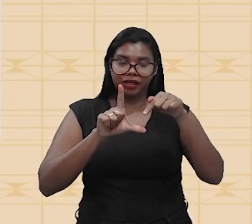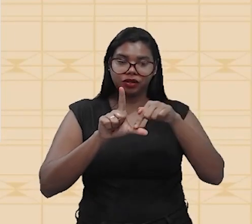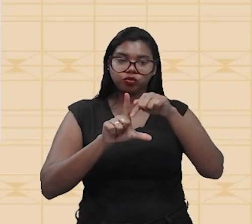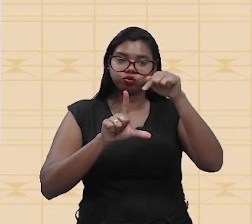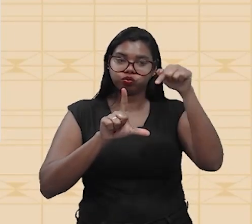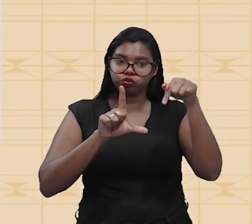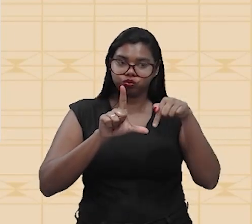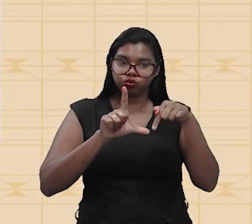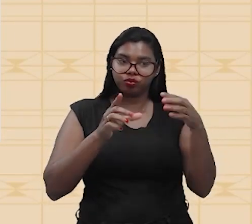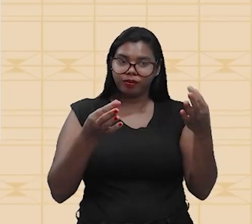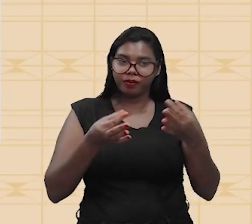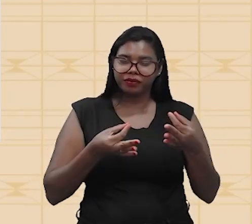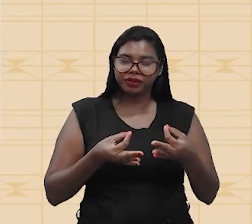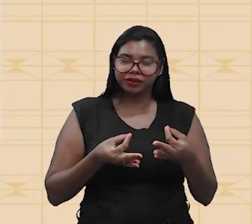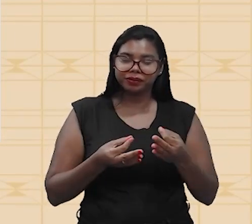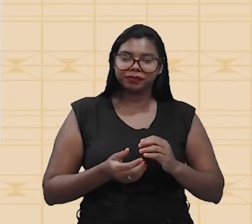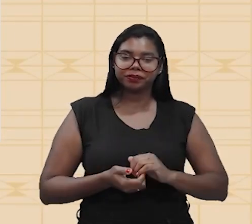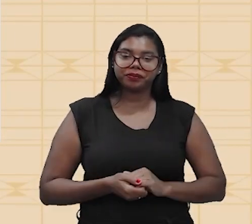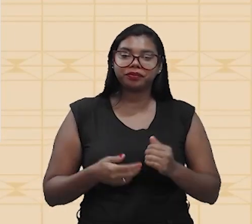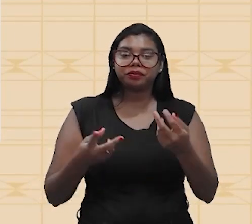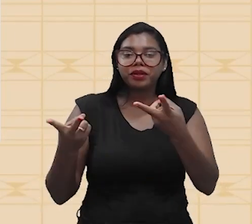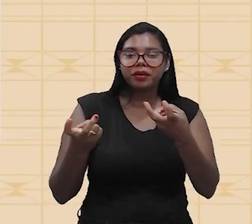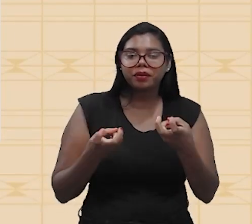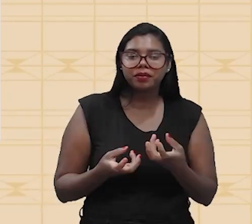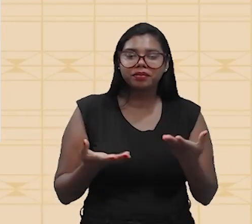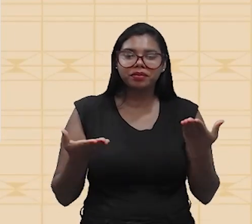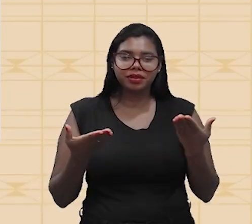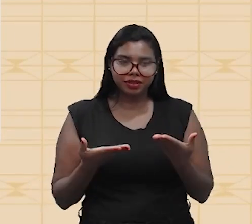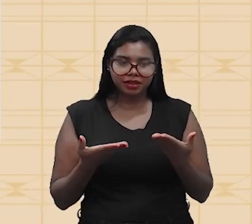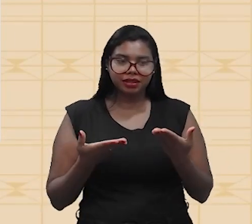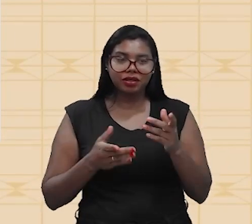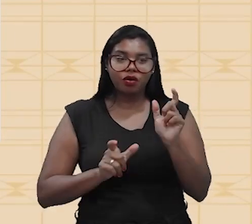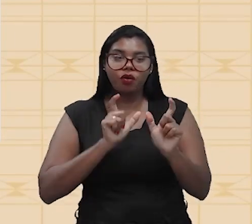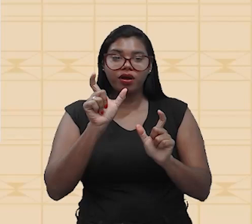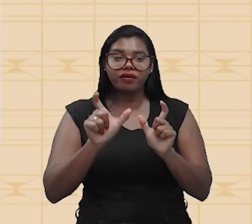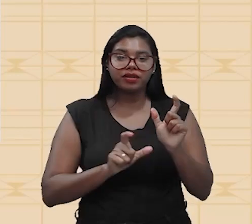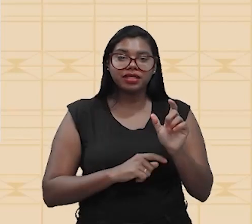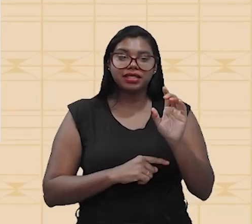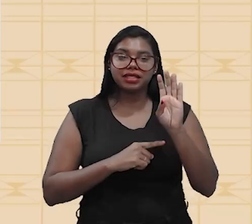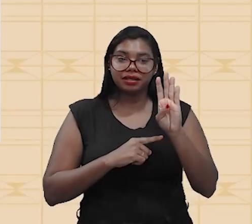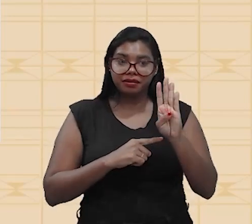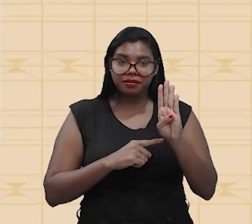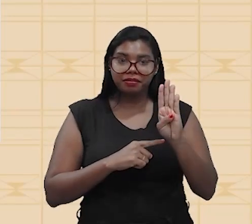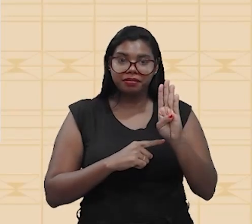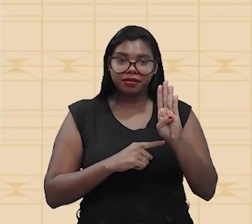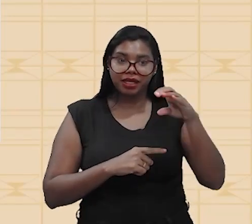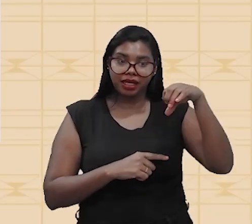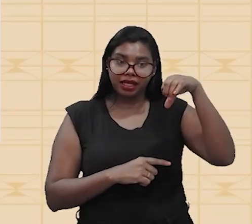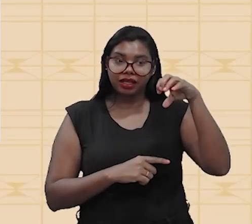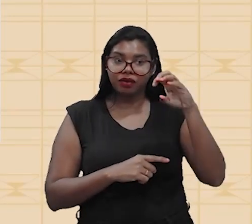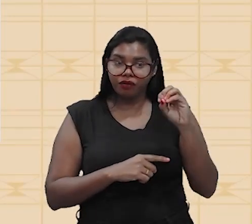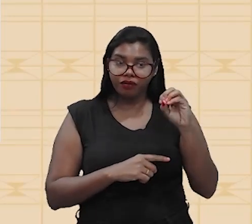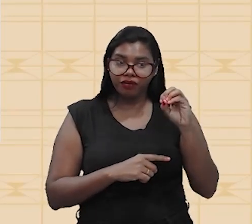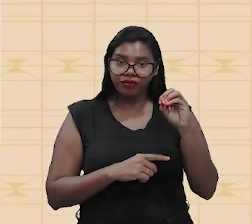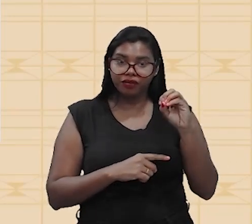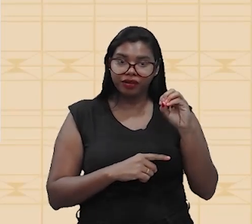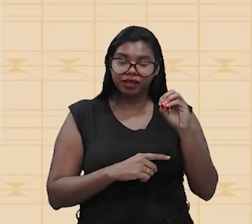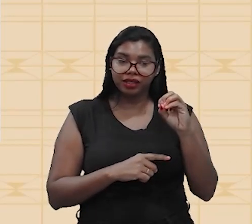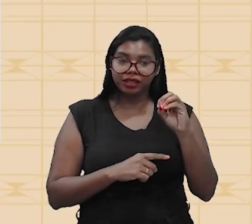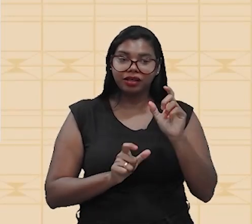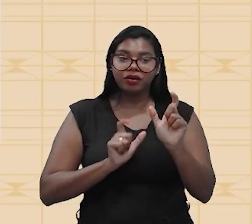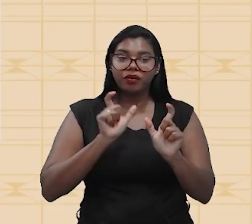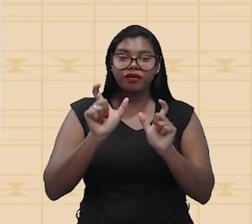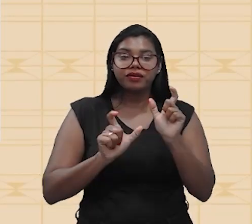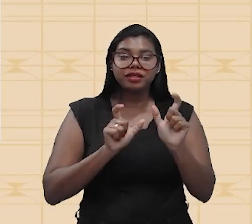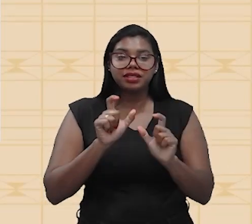Perfeito? Perceba comigo, o coeficiente B vale quanto? 90. E o coeficiente C